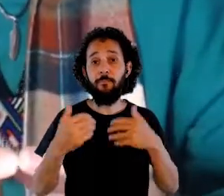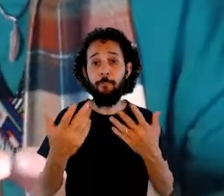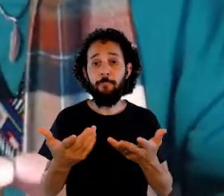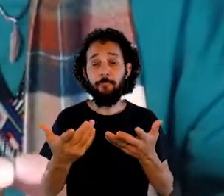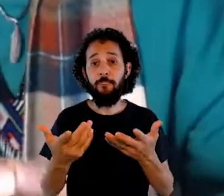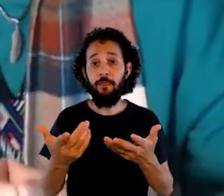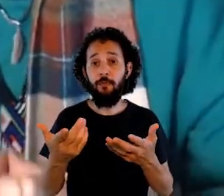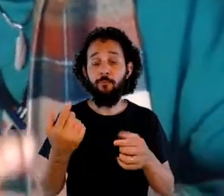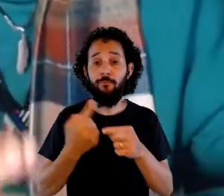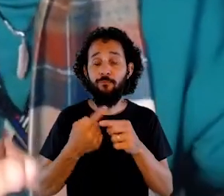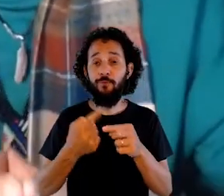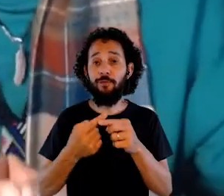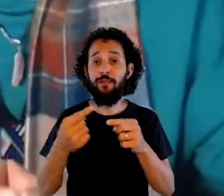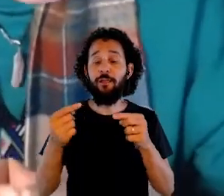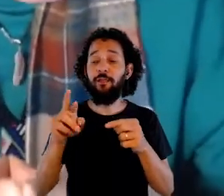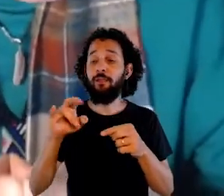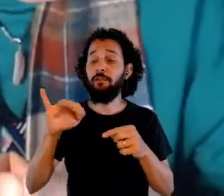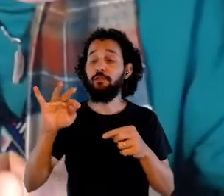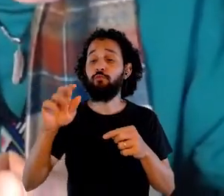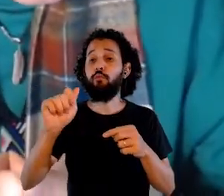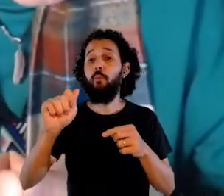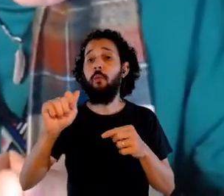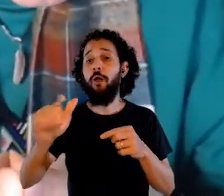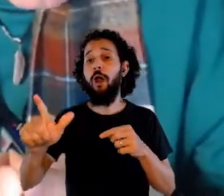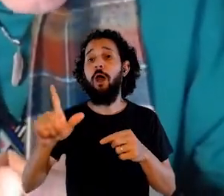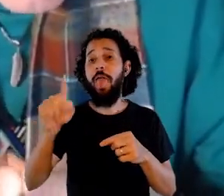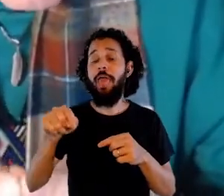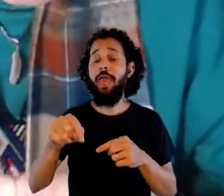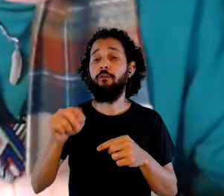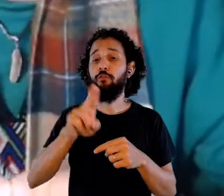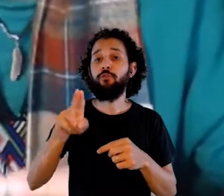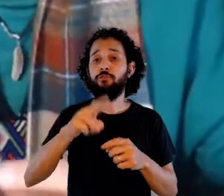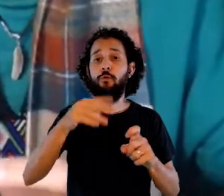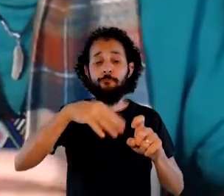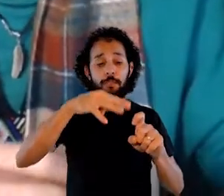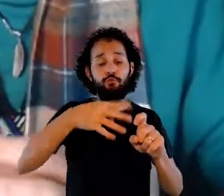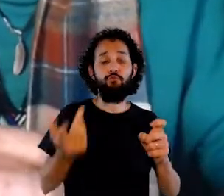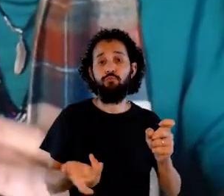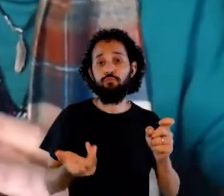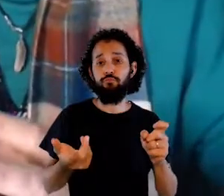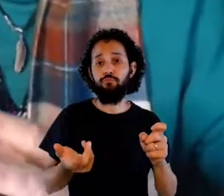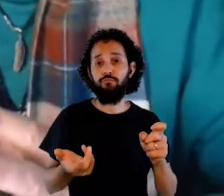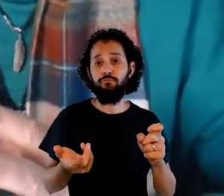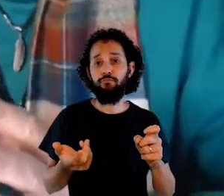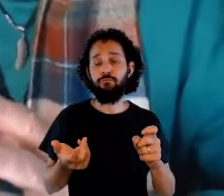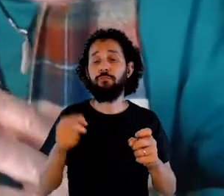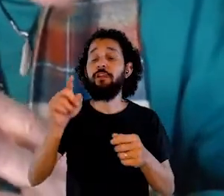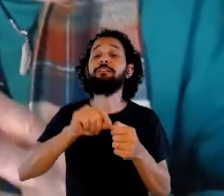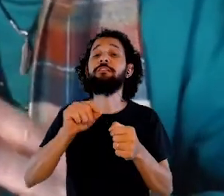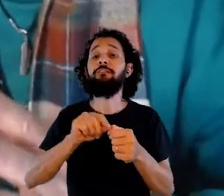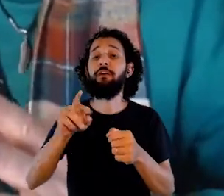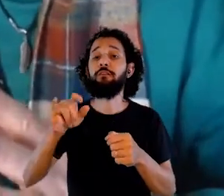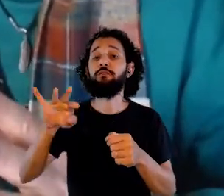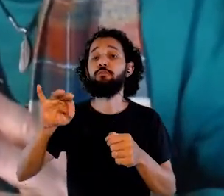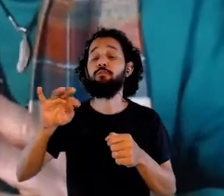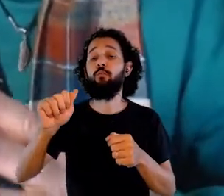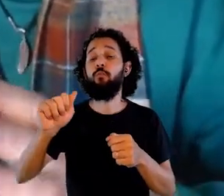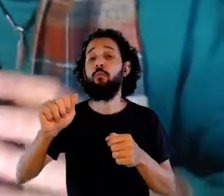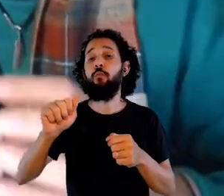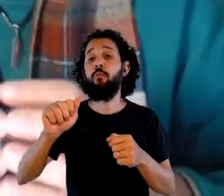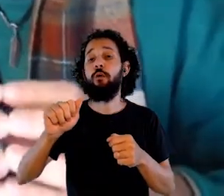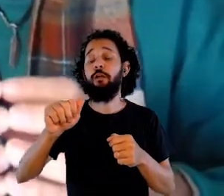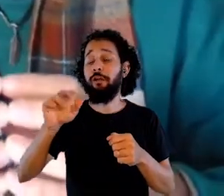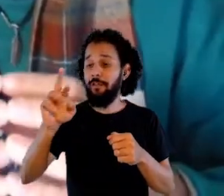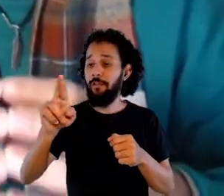forma de você vivenciar o mito. Então, o que você faz no ritual? Né? É um trabalho teatral mesmo, onde